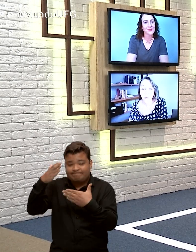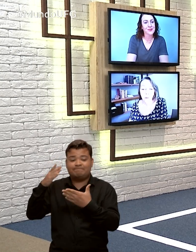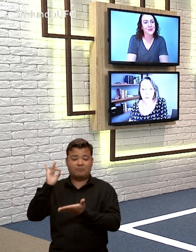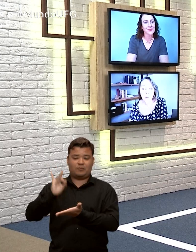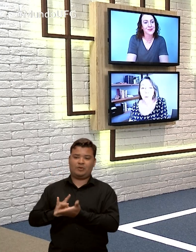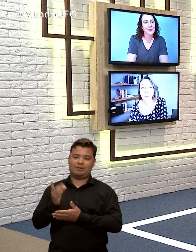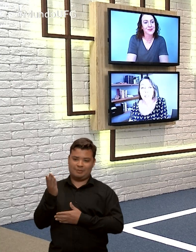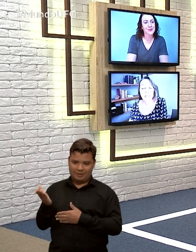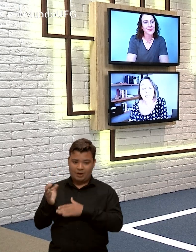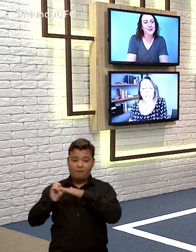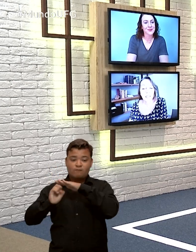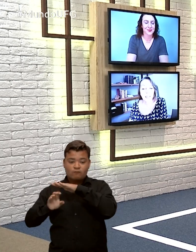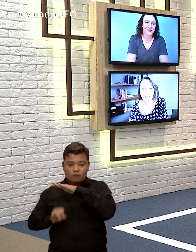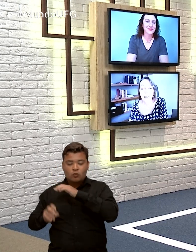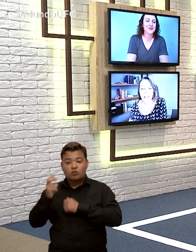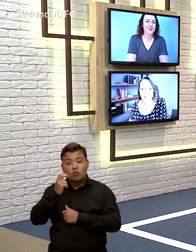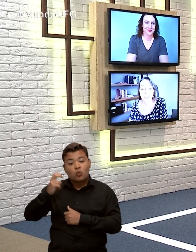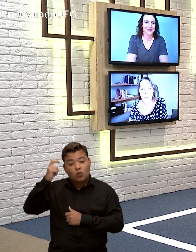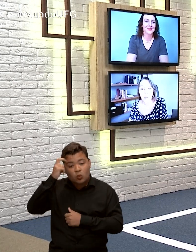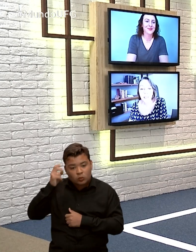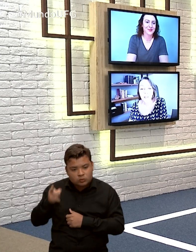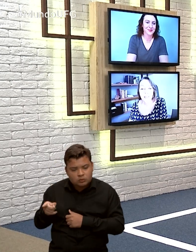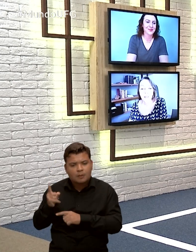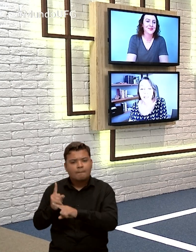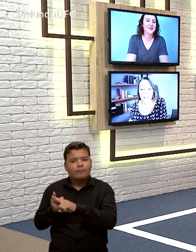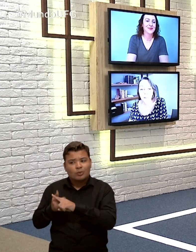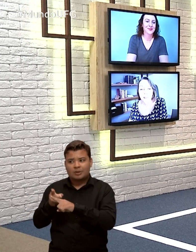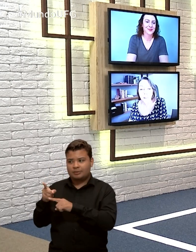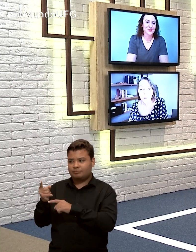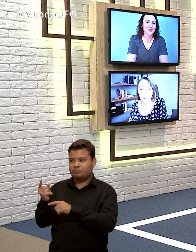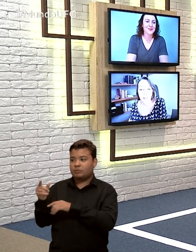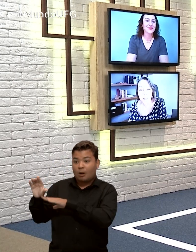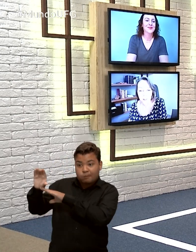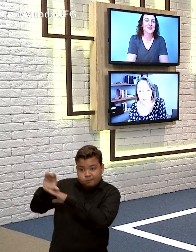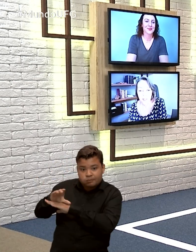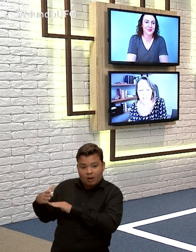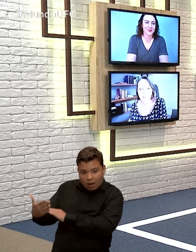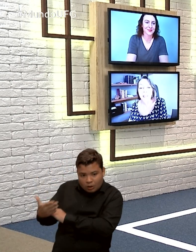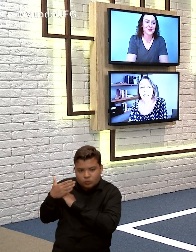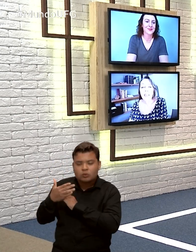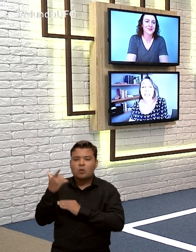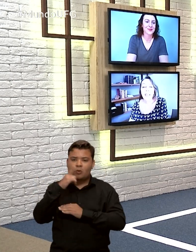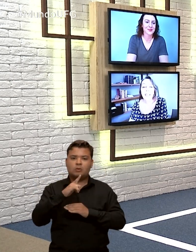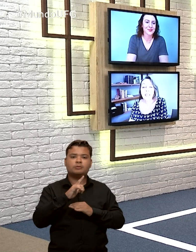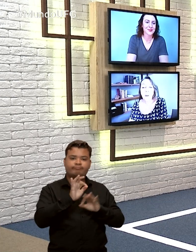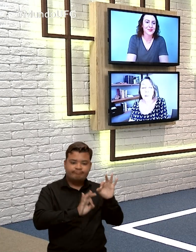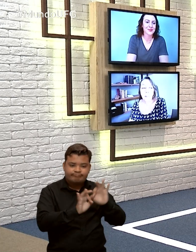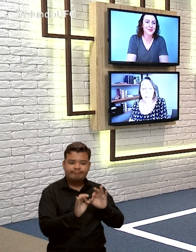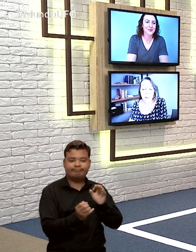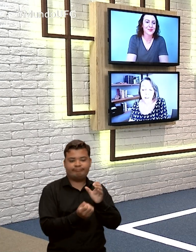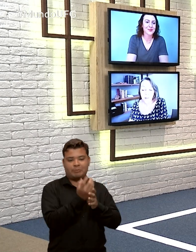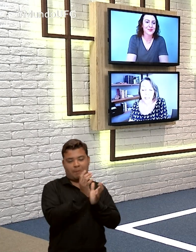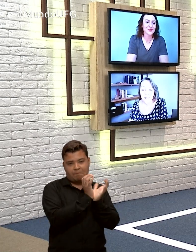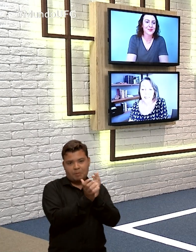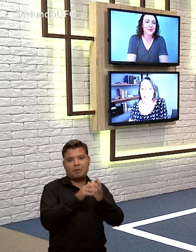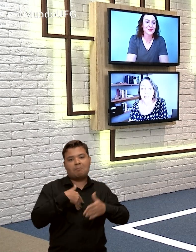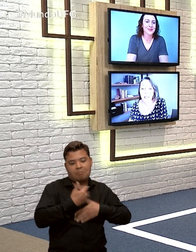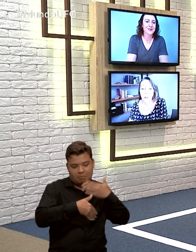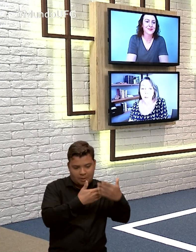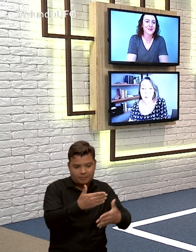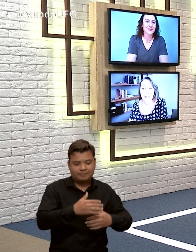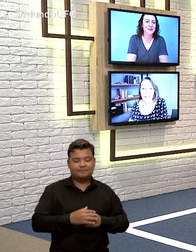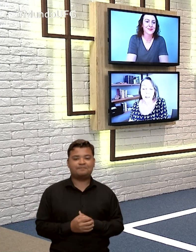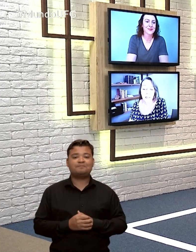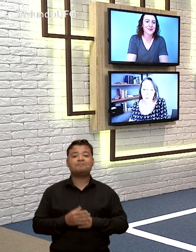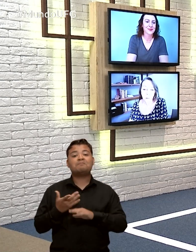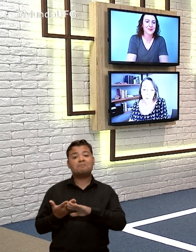ao Fundo de Cultura. Sem essa ajuda, nós não teríamos a Bibliolibras hoje. Então, da primeira vez que